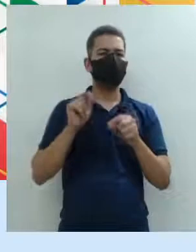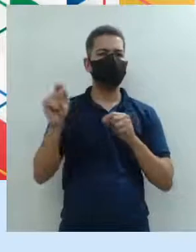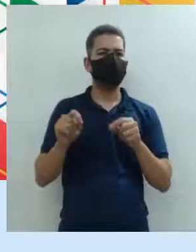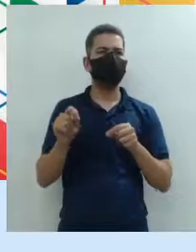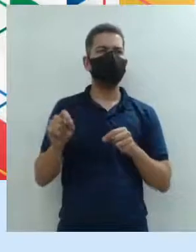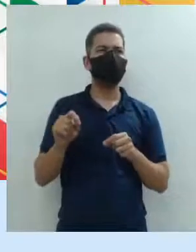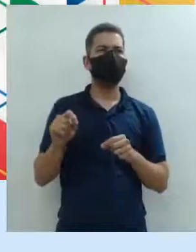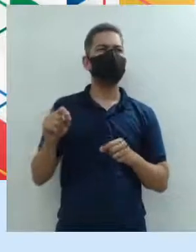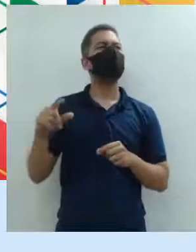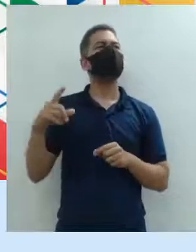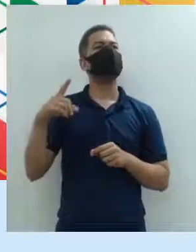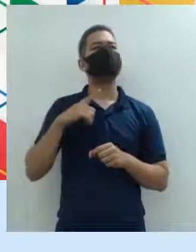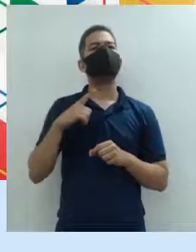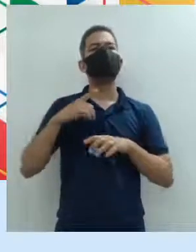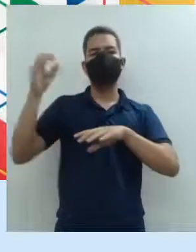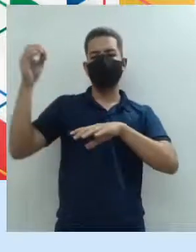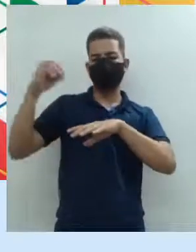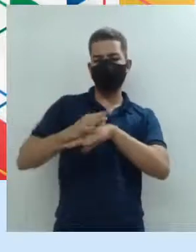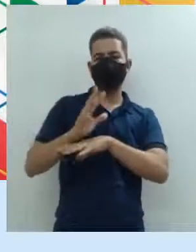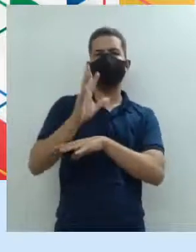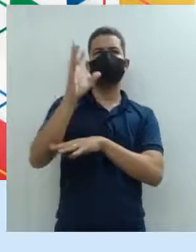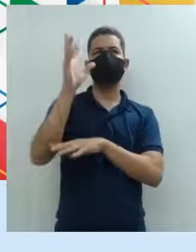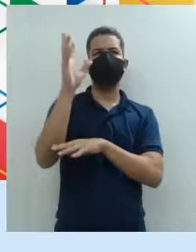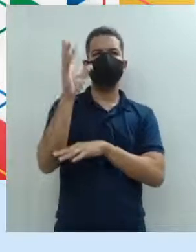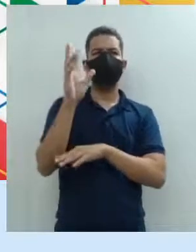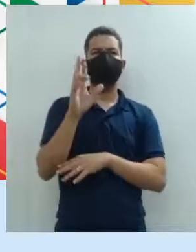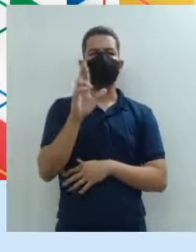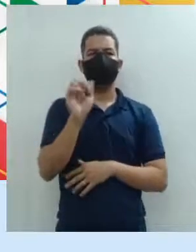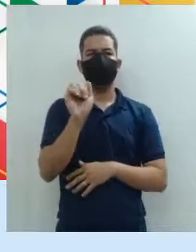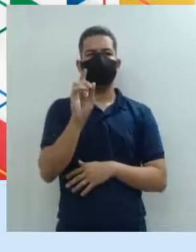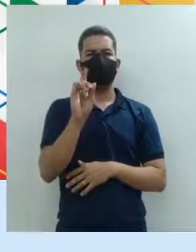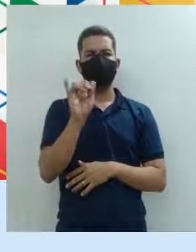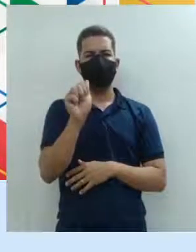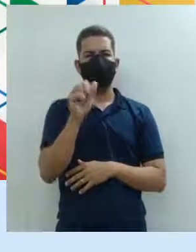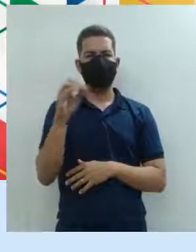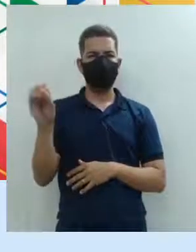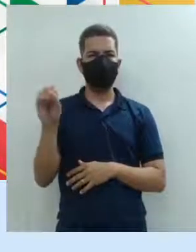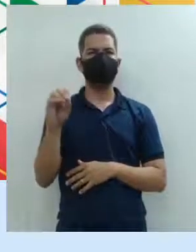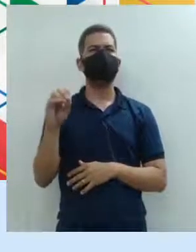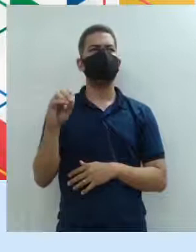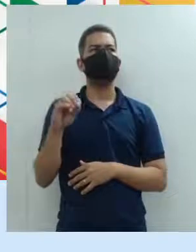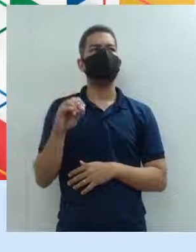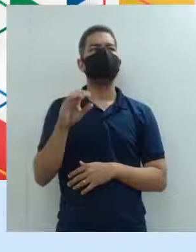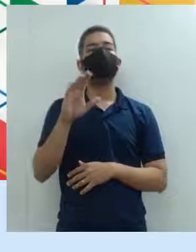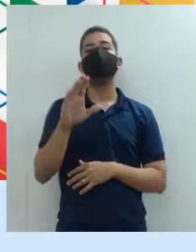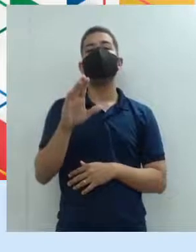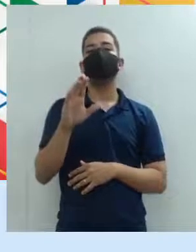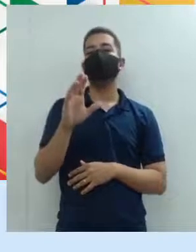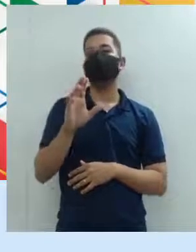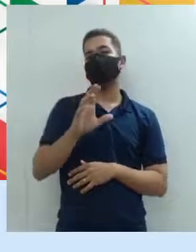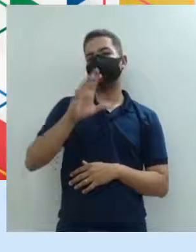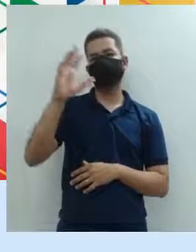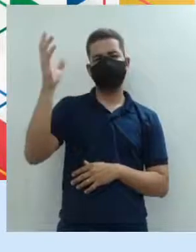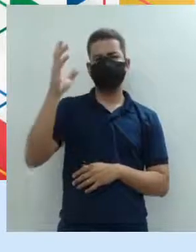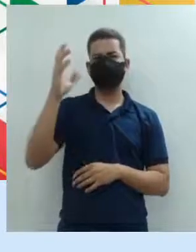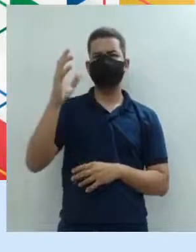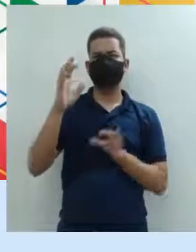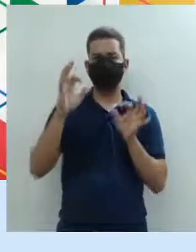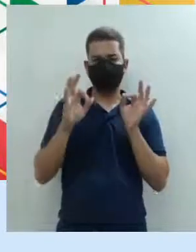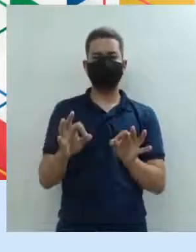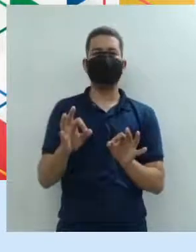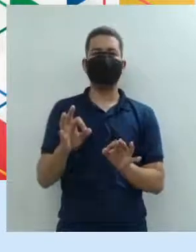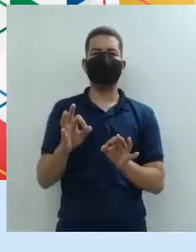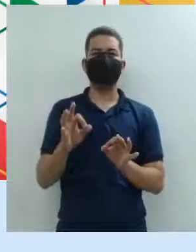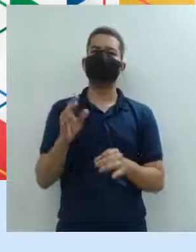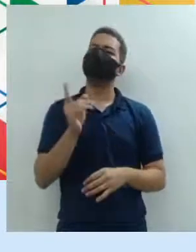aquecida jogaria em forma de radiação térmica parte desse calor de volta para o espaço. Só que isso não acontece de forma tão